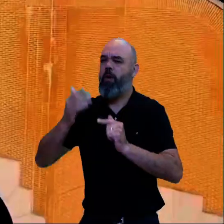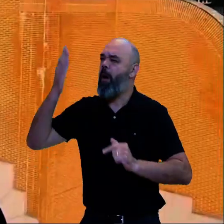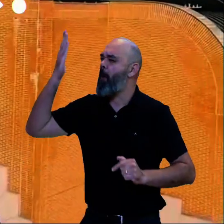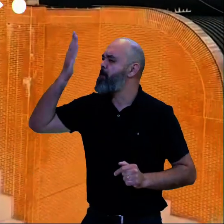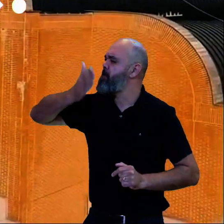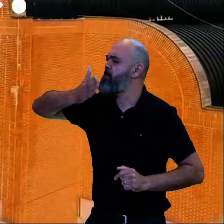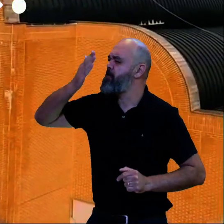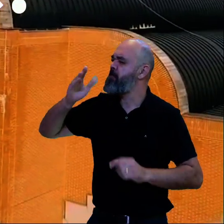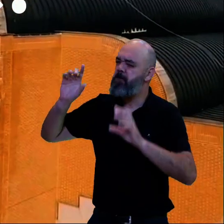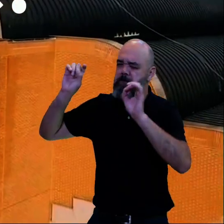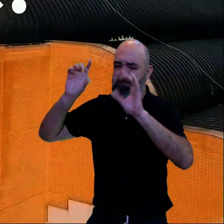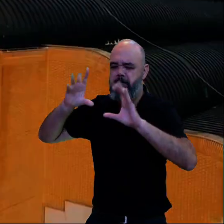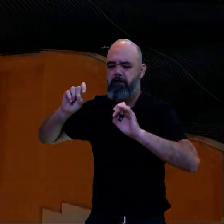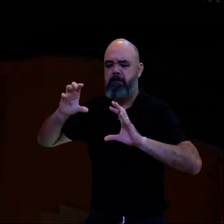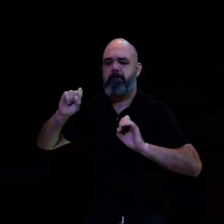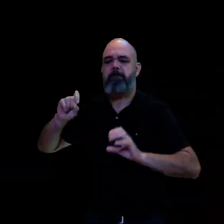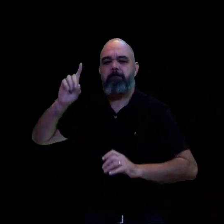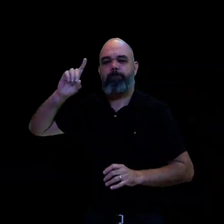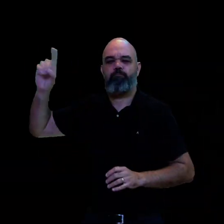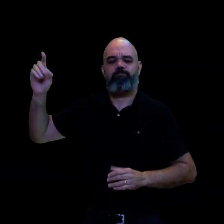presença. Participe!